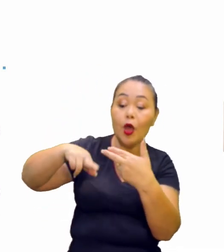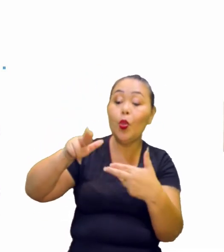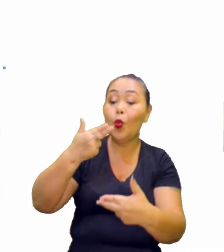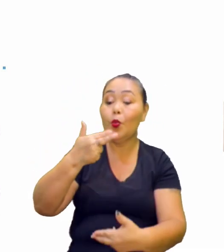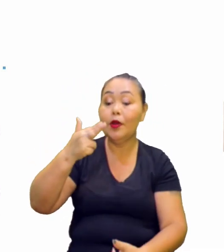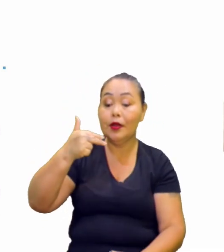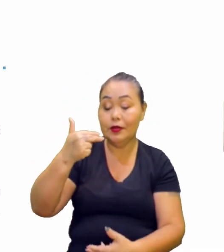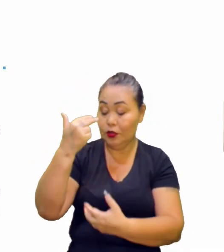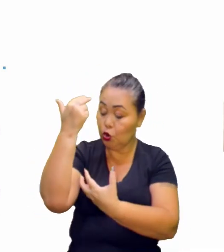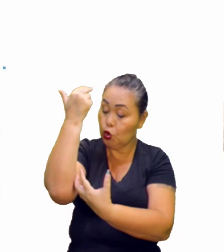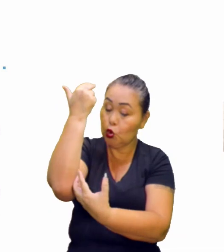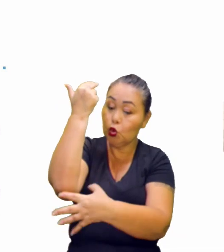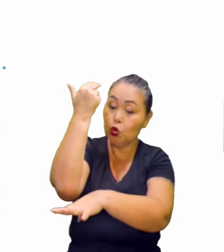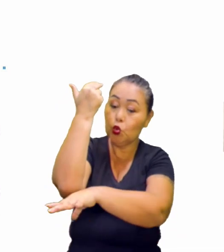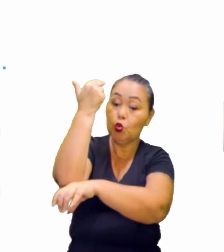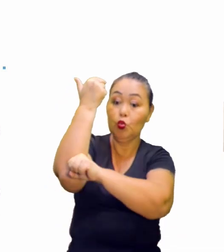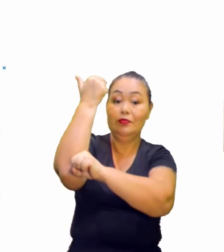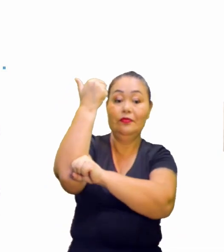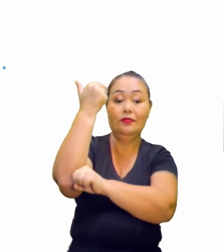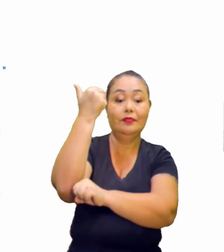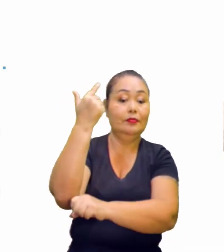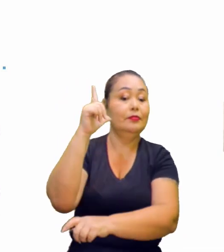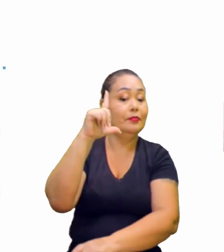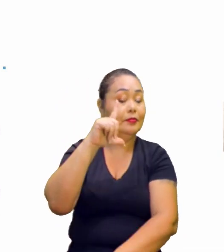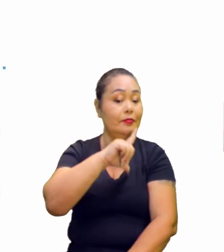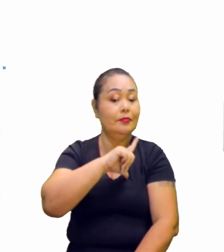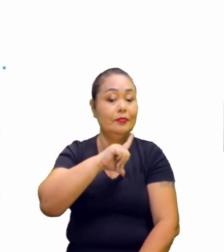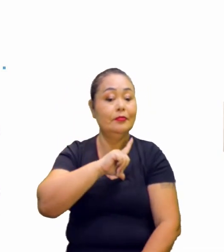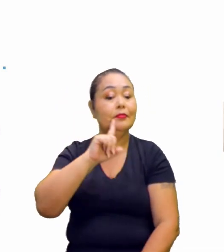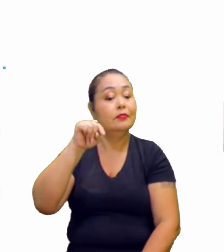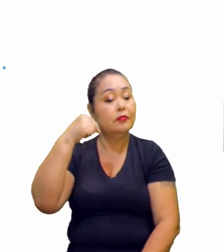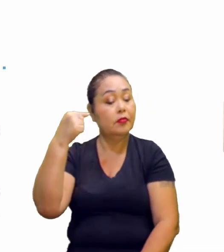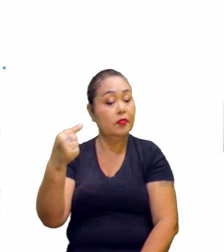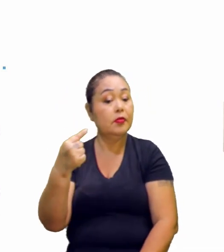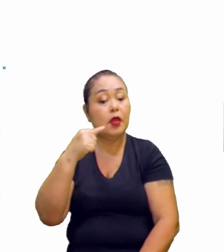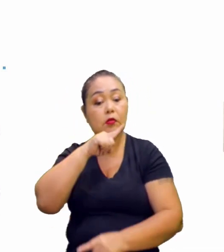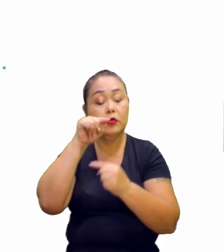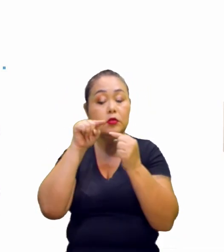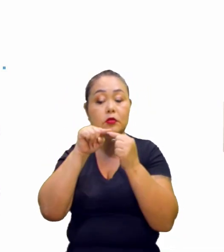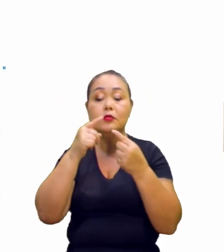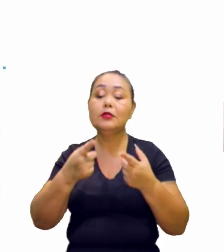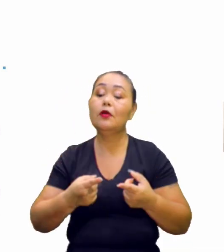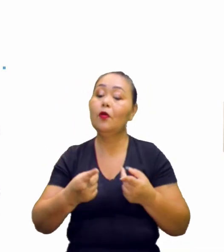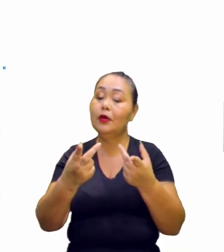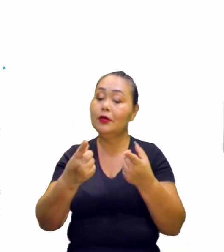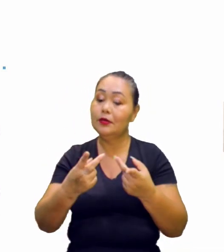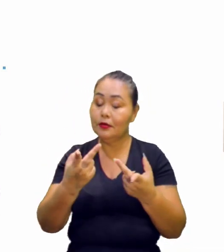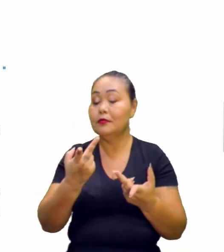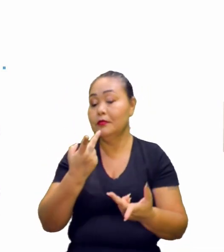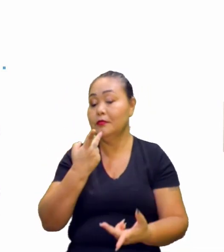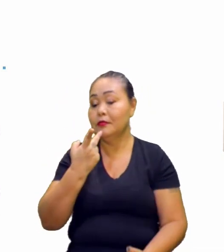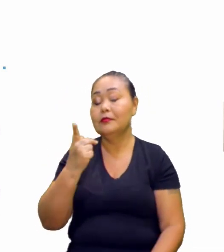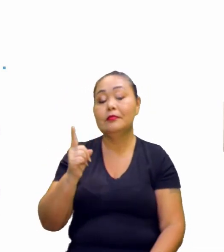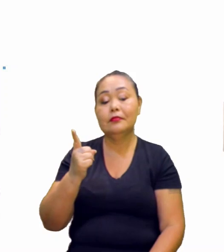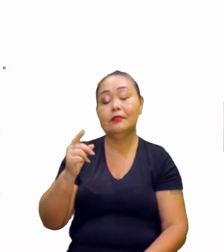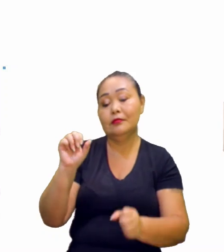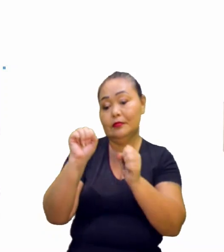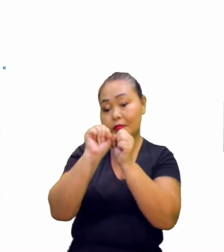tá? Podem ter as espécies carro-chefes visando a produção comercial, como a gente tem ali nos